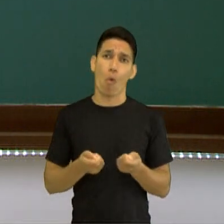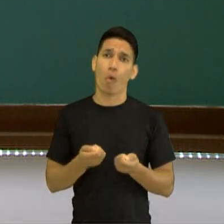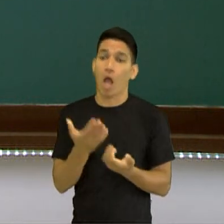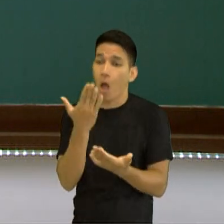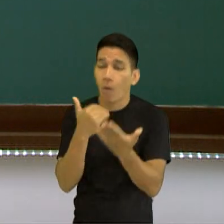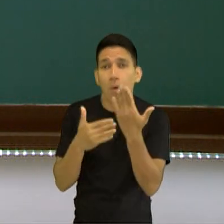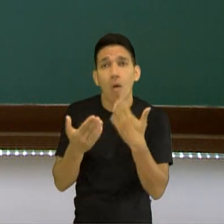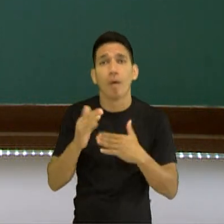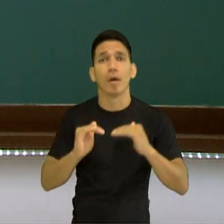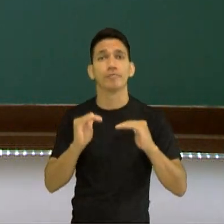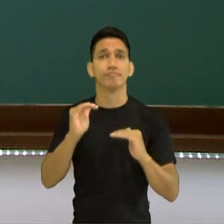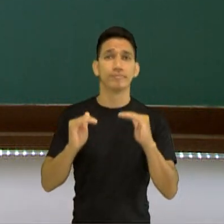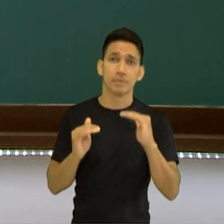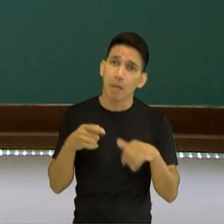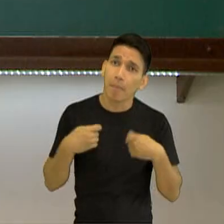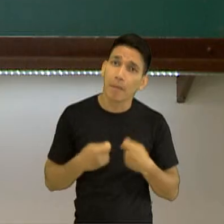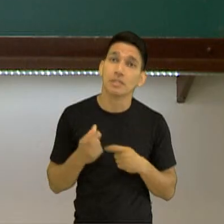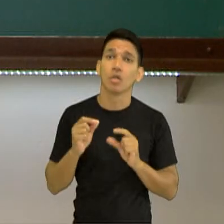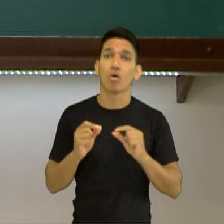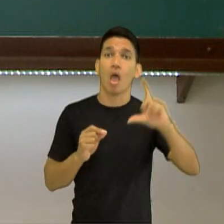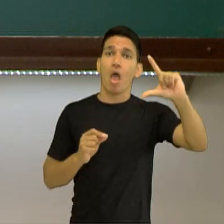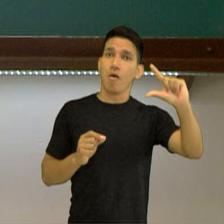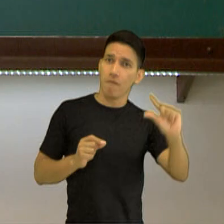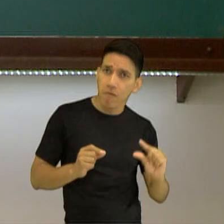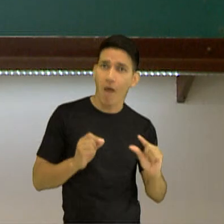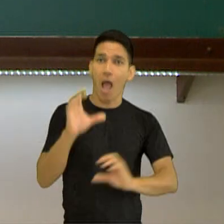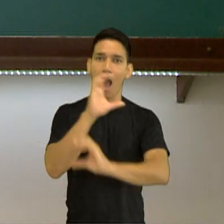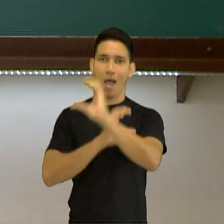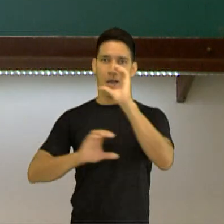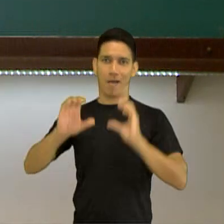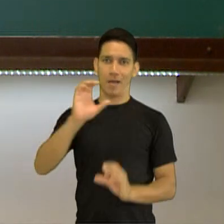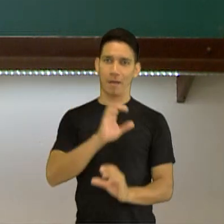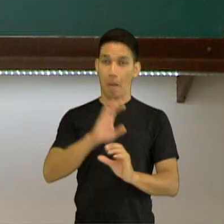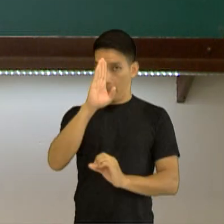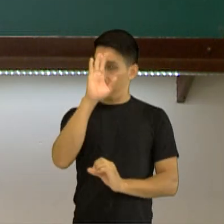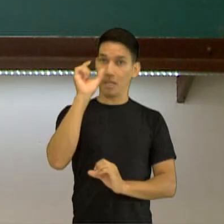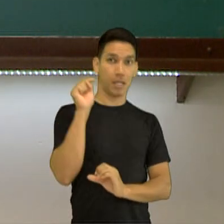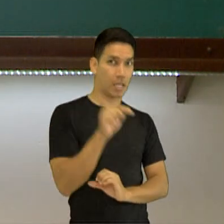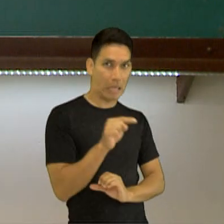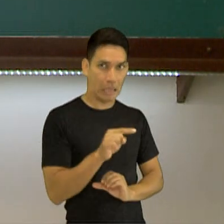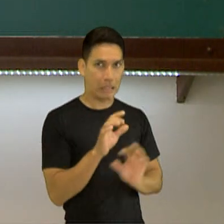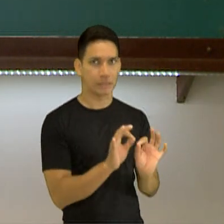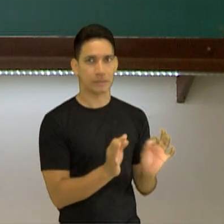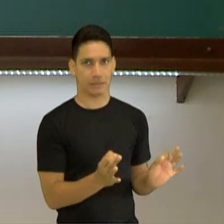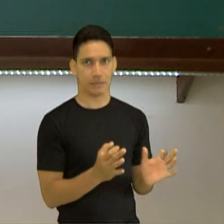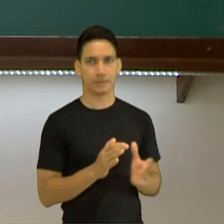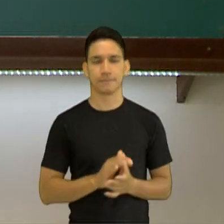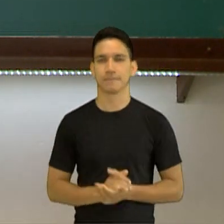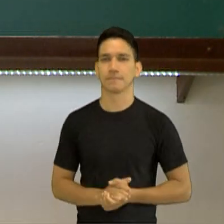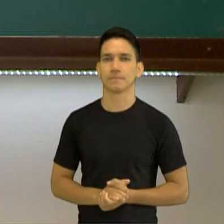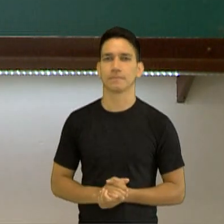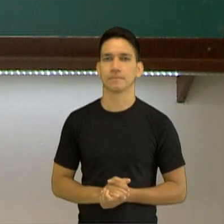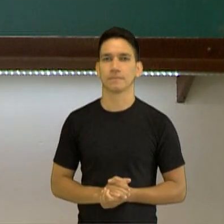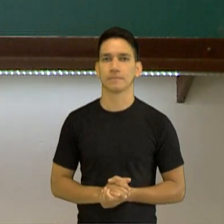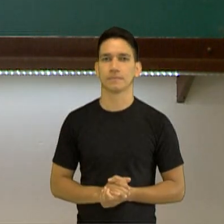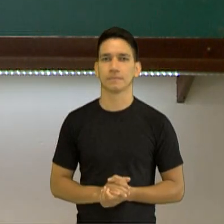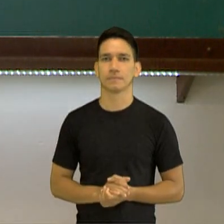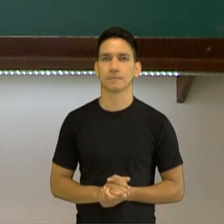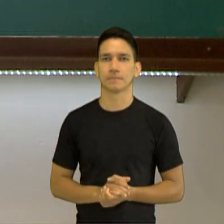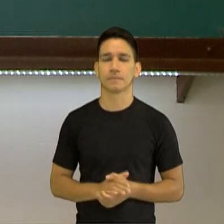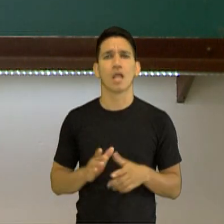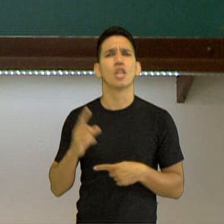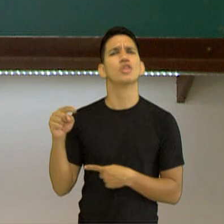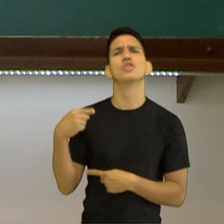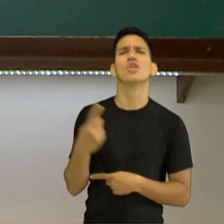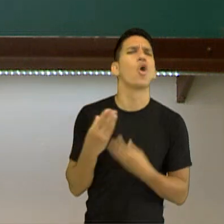dieta, a sua alimentação, reduzindo o consumo dos carboidratos, principalmente os simples. E